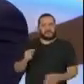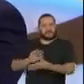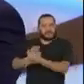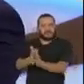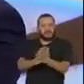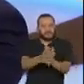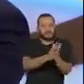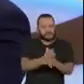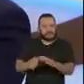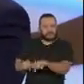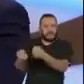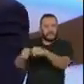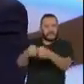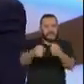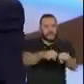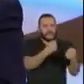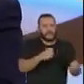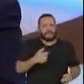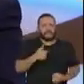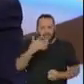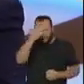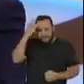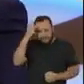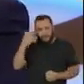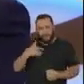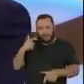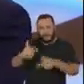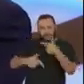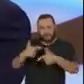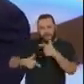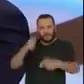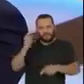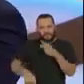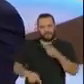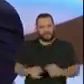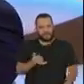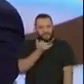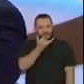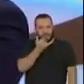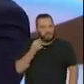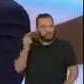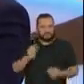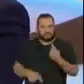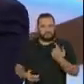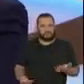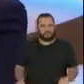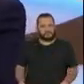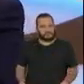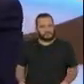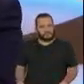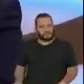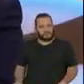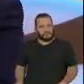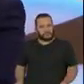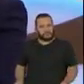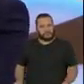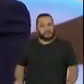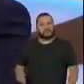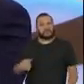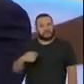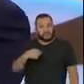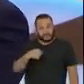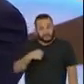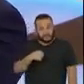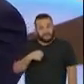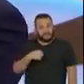público impedindo quem quer trabalhar de trabalhar Isso é um absurdo então quando eu eu eu chamo atenção com